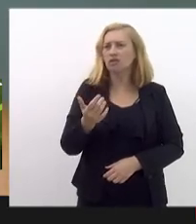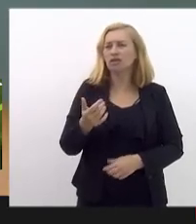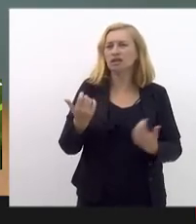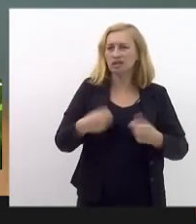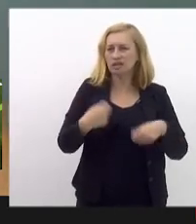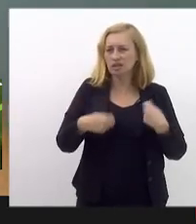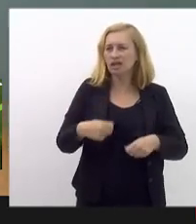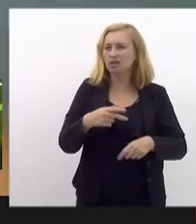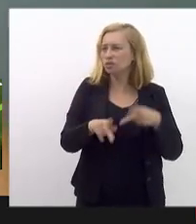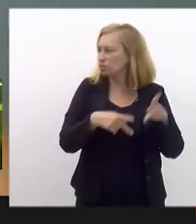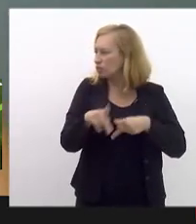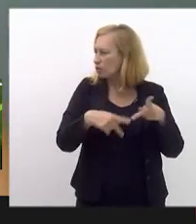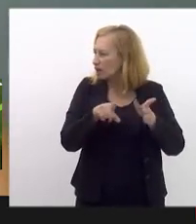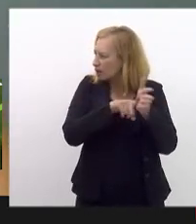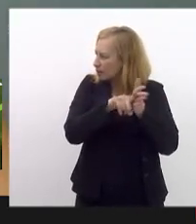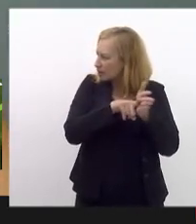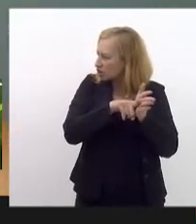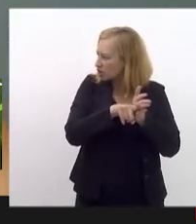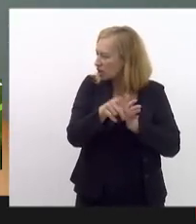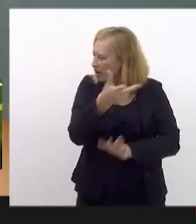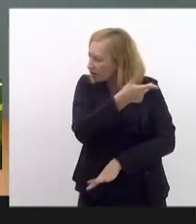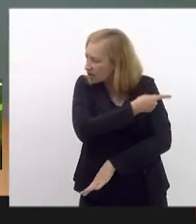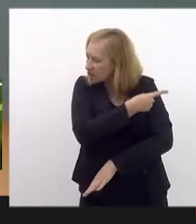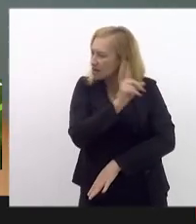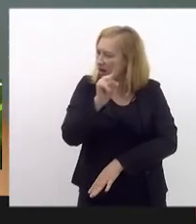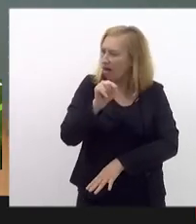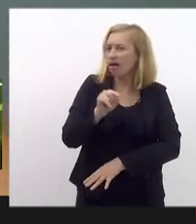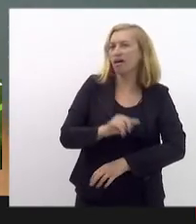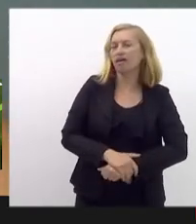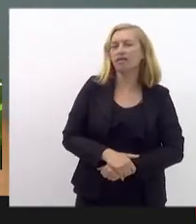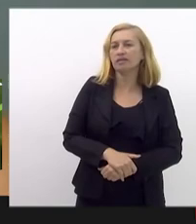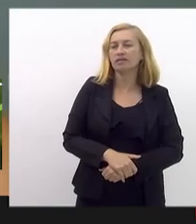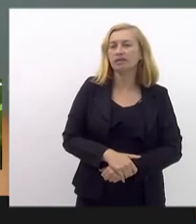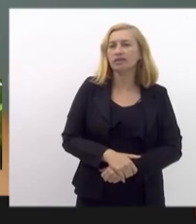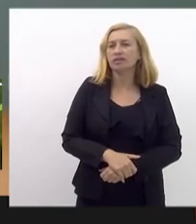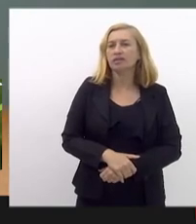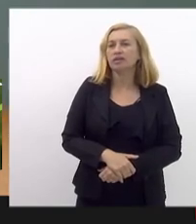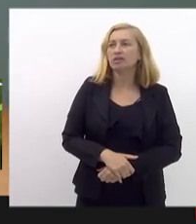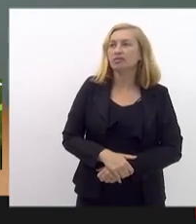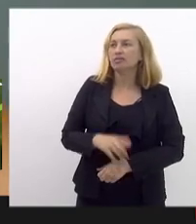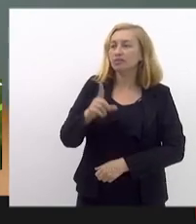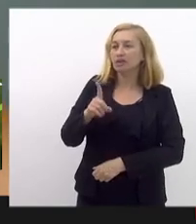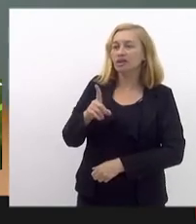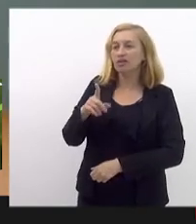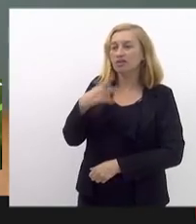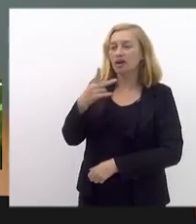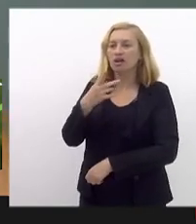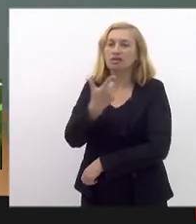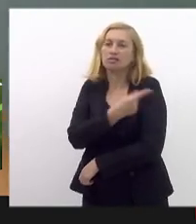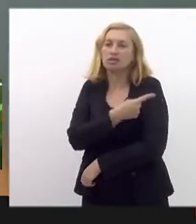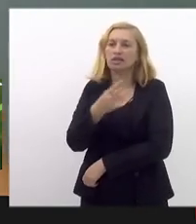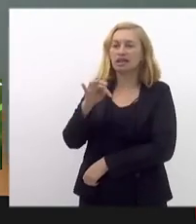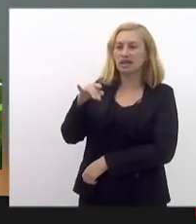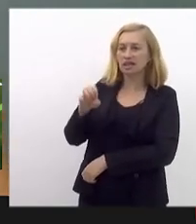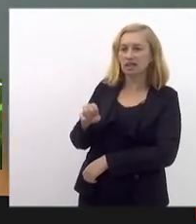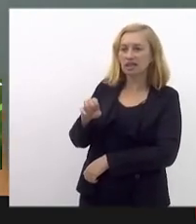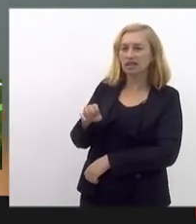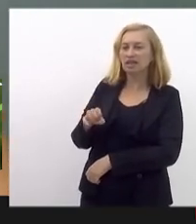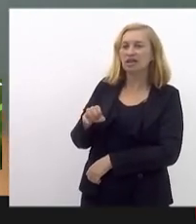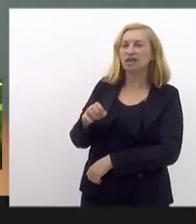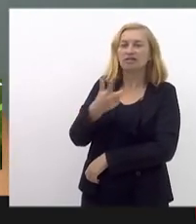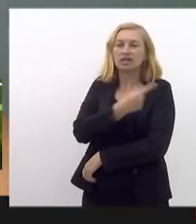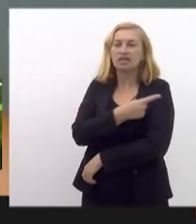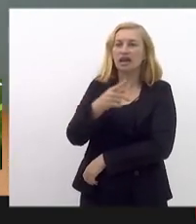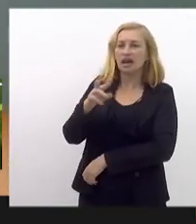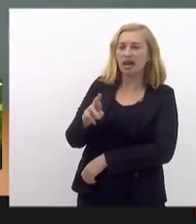sociedade. Então, a pesquisa, a vacina é isso, né? Eu sempre dou o exemplo da Catalina, que desenvolveu, né, a vacina de RNA,